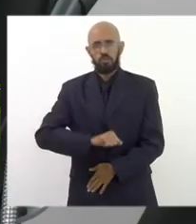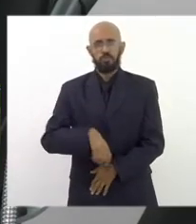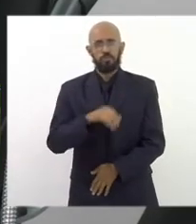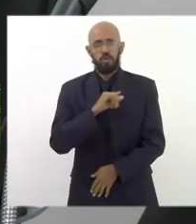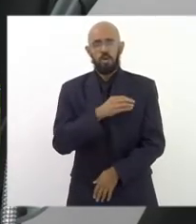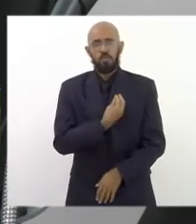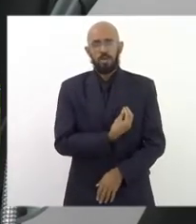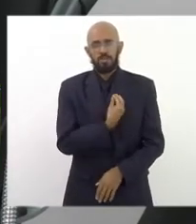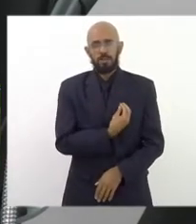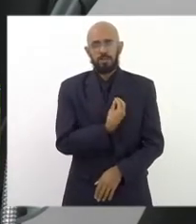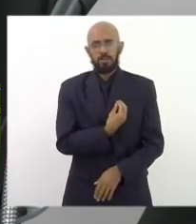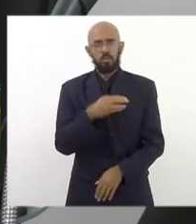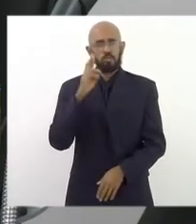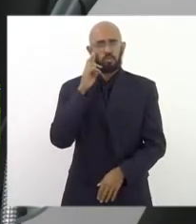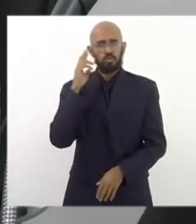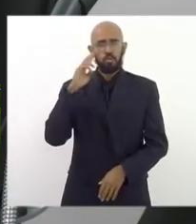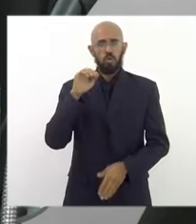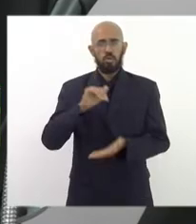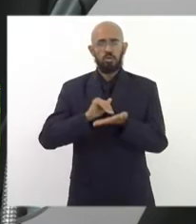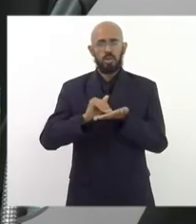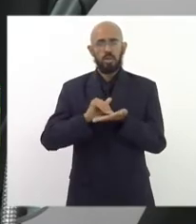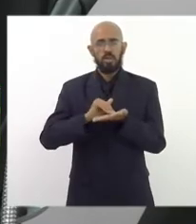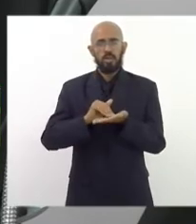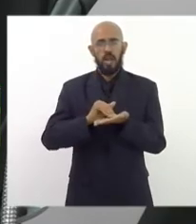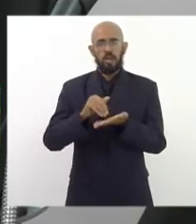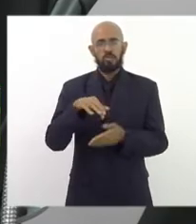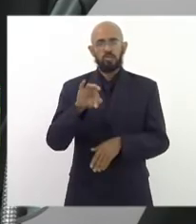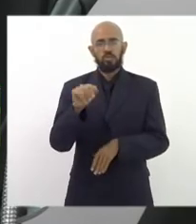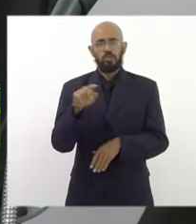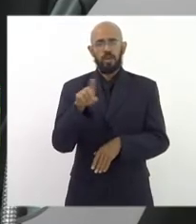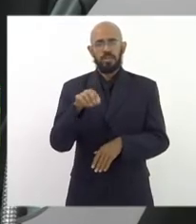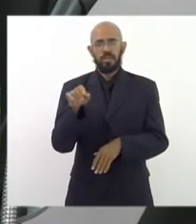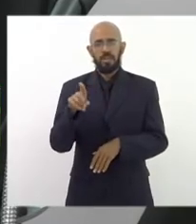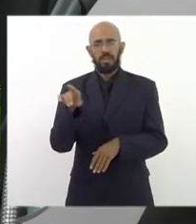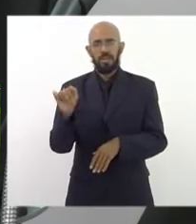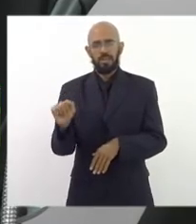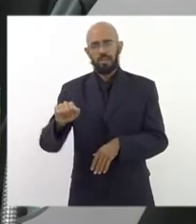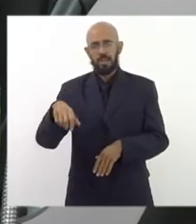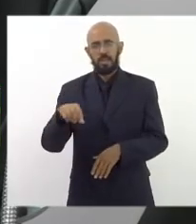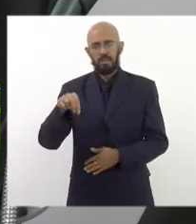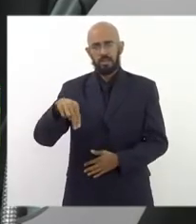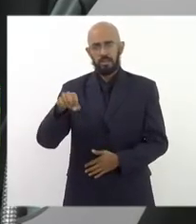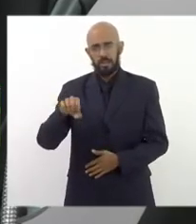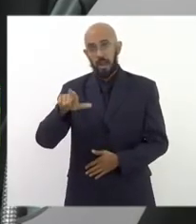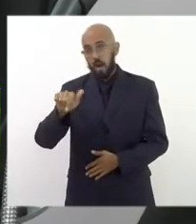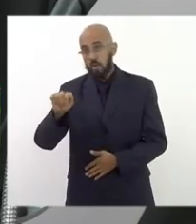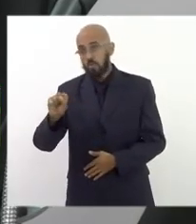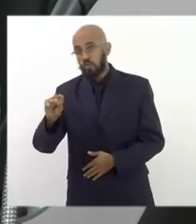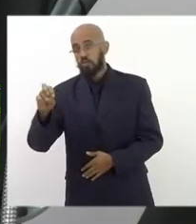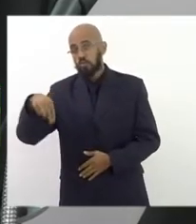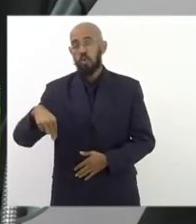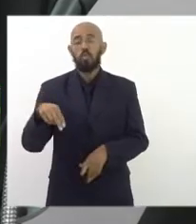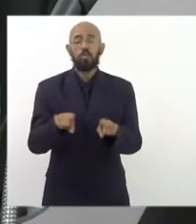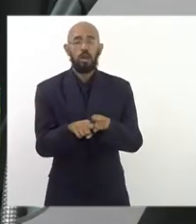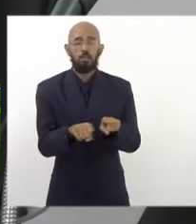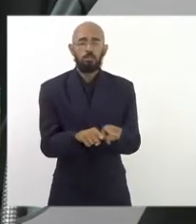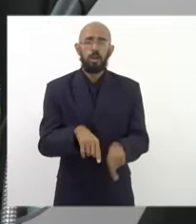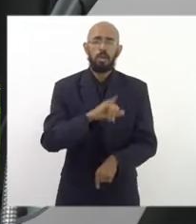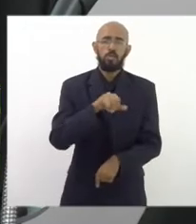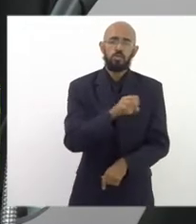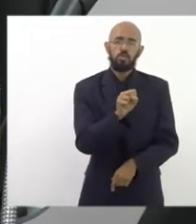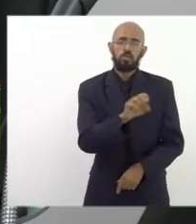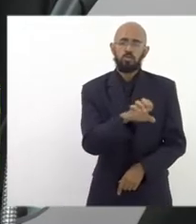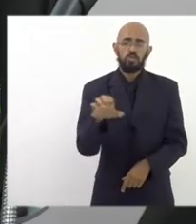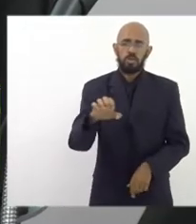Rocha, secretário de Fazenda do Estado do Rio de Janeiro, e o senhor José Luiz Cardoso